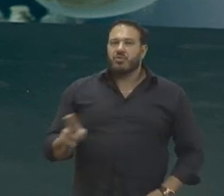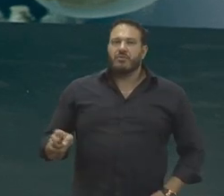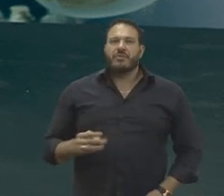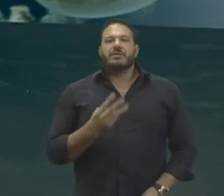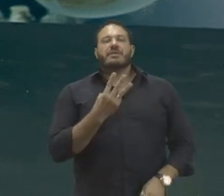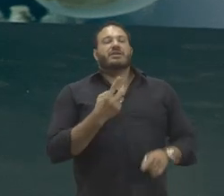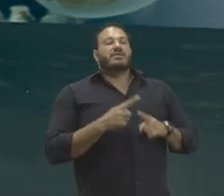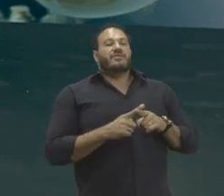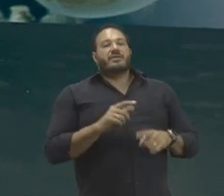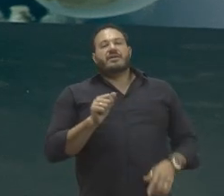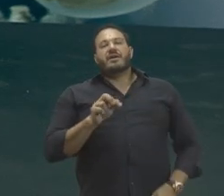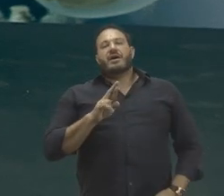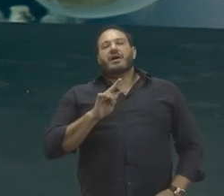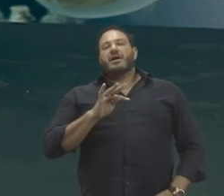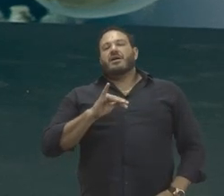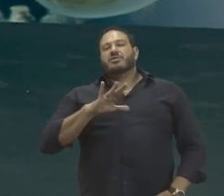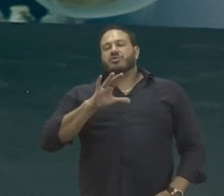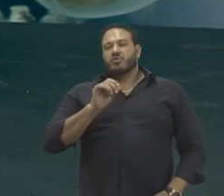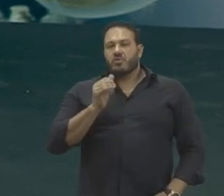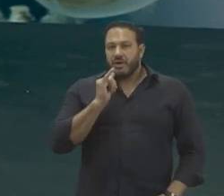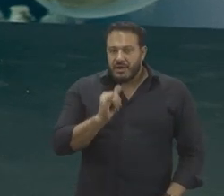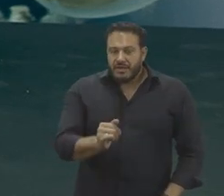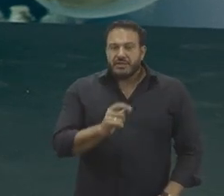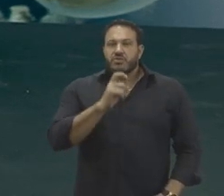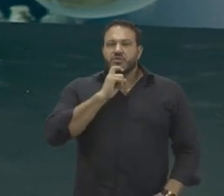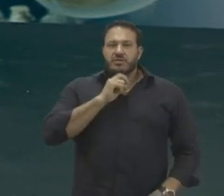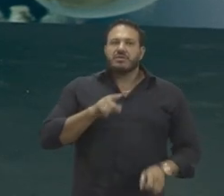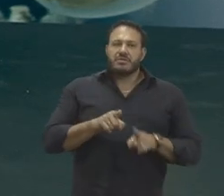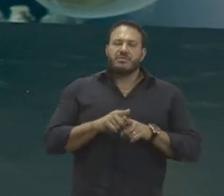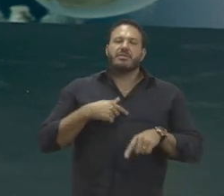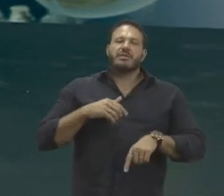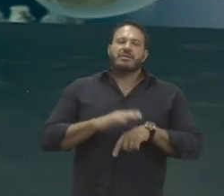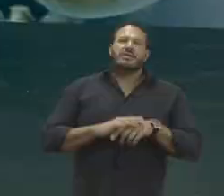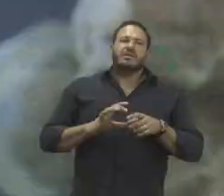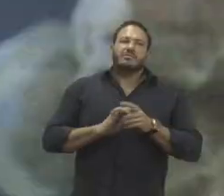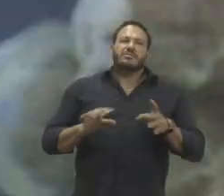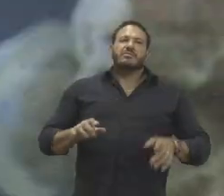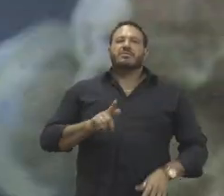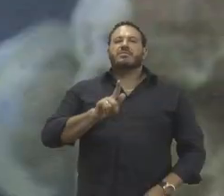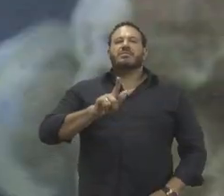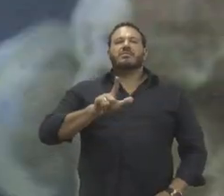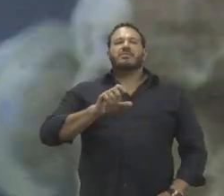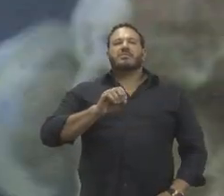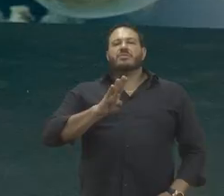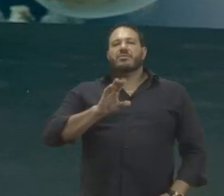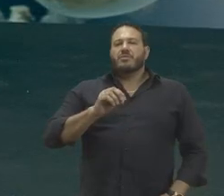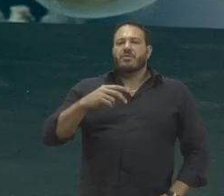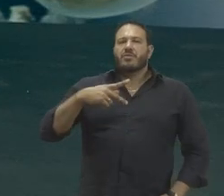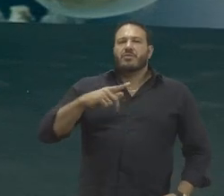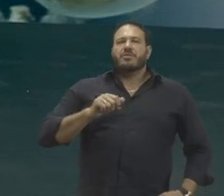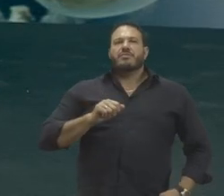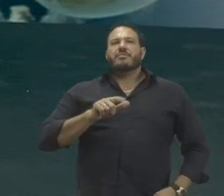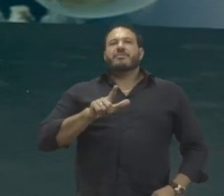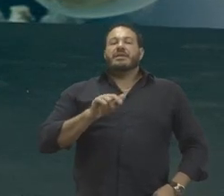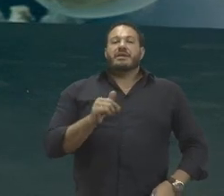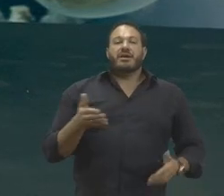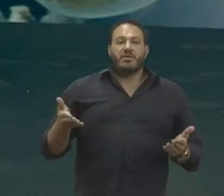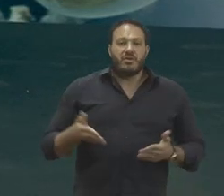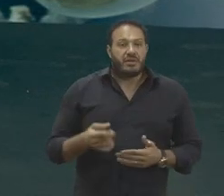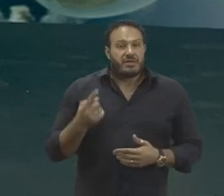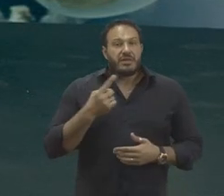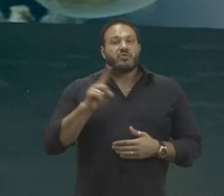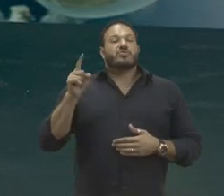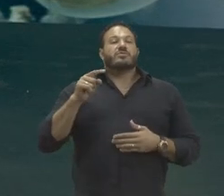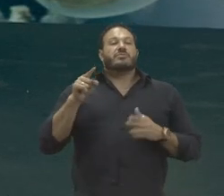ártico o alerta do Gelo e tá disponível no global Play no global Play por favor e agora a gente vamos paraas duas últimas